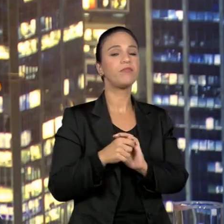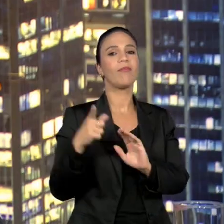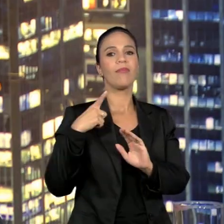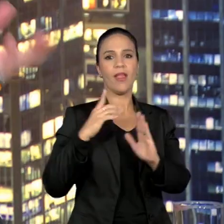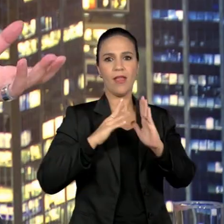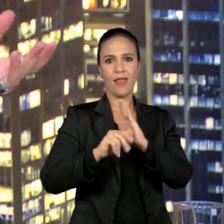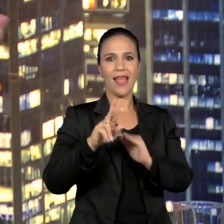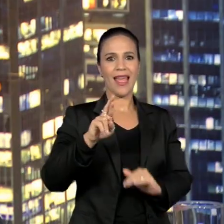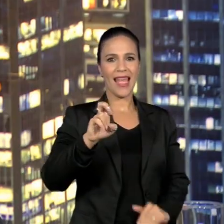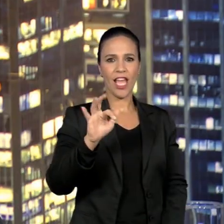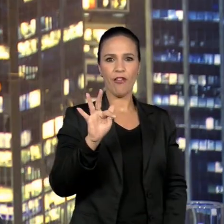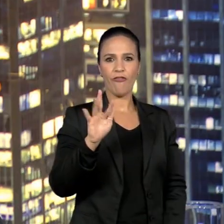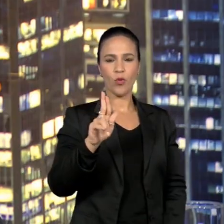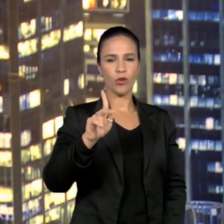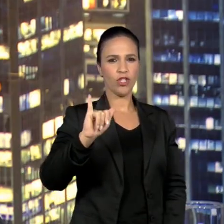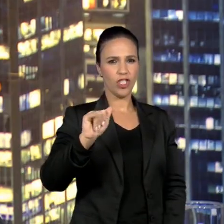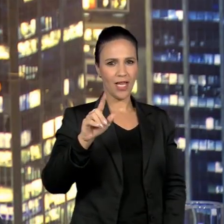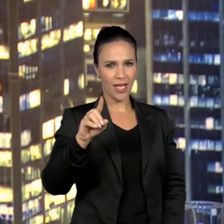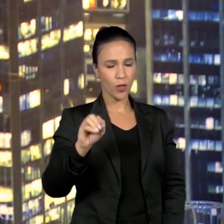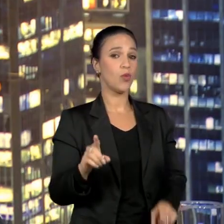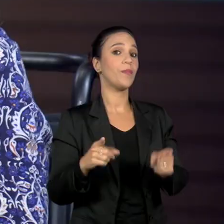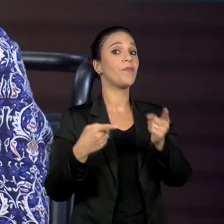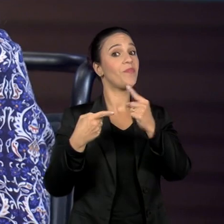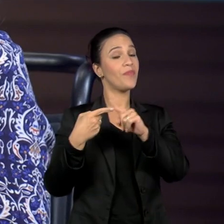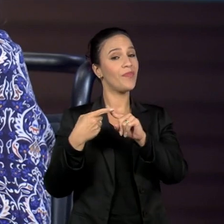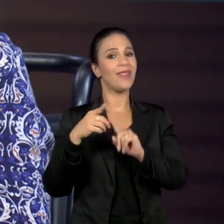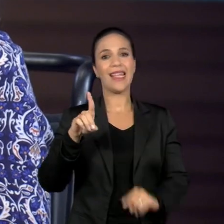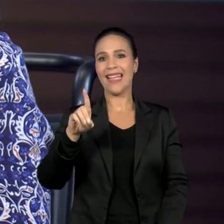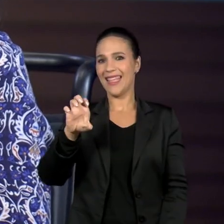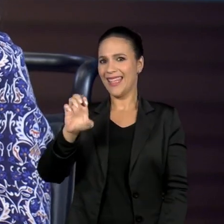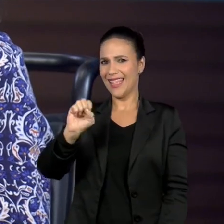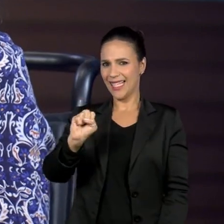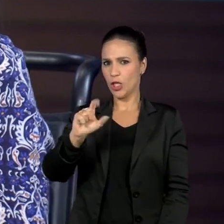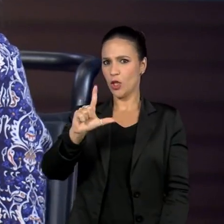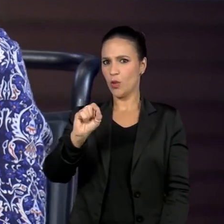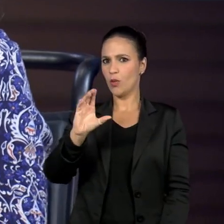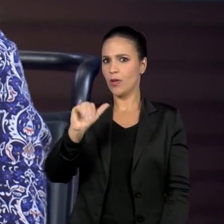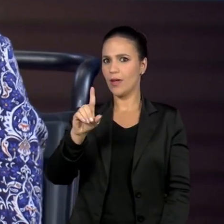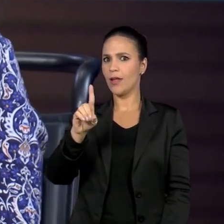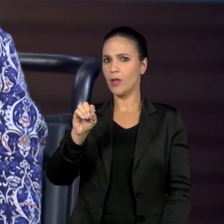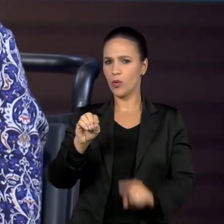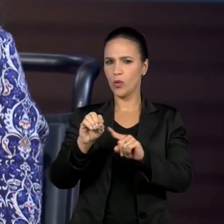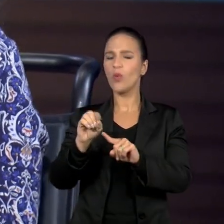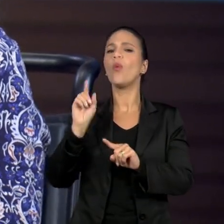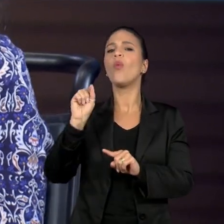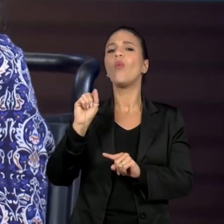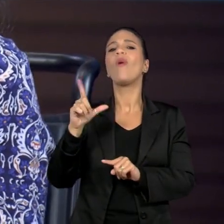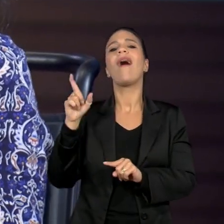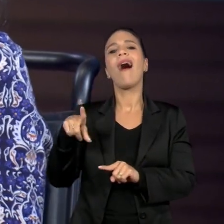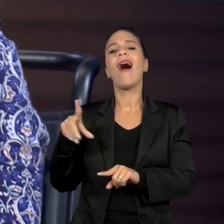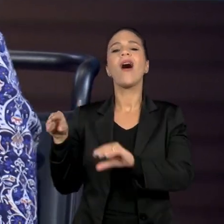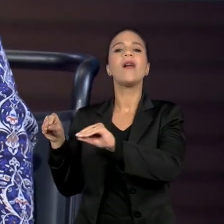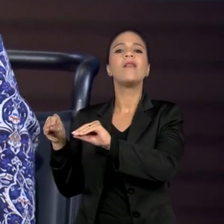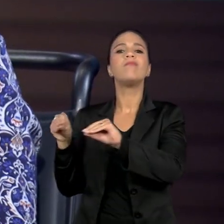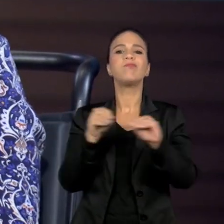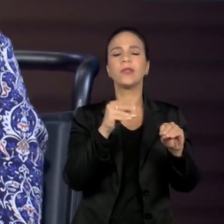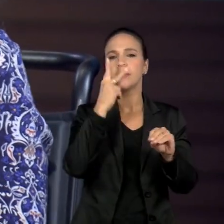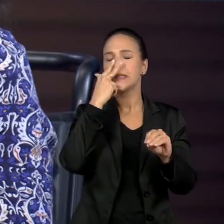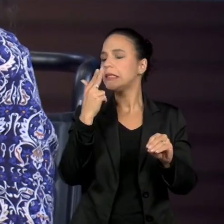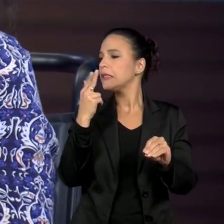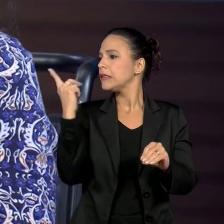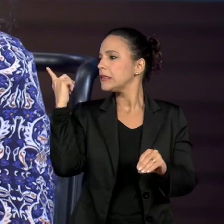existam marcos legais, né, que reconhecem o status dessas pessoas, e isso confirma o fato que elas se